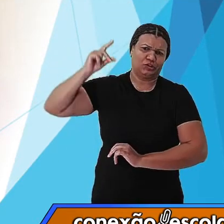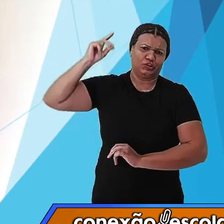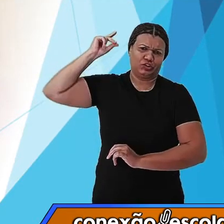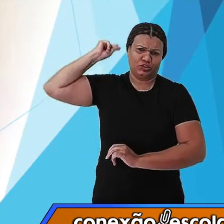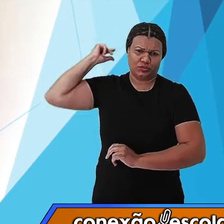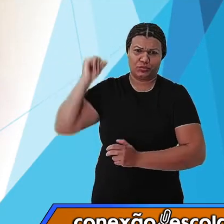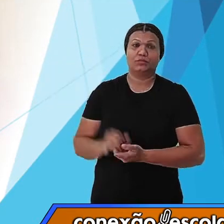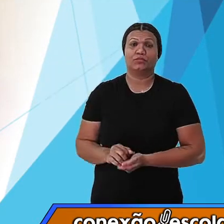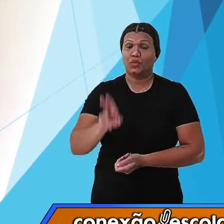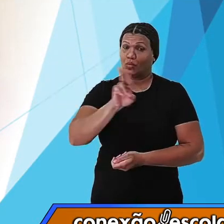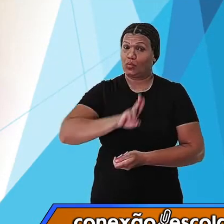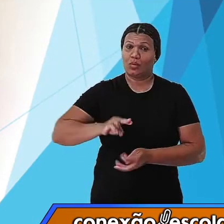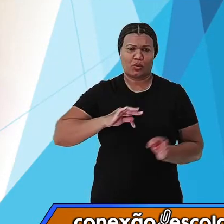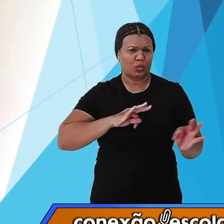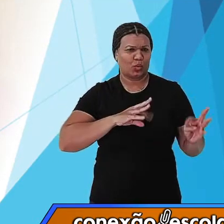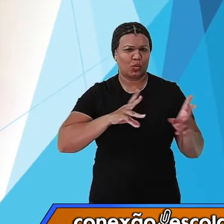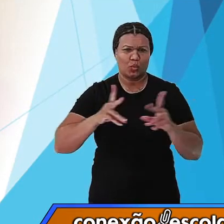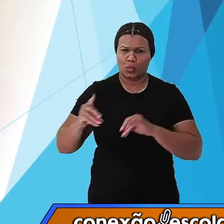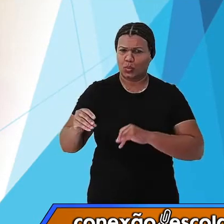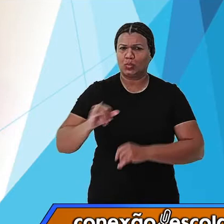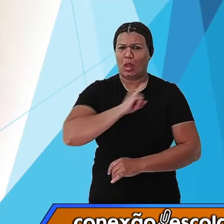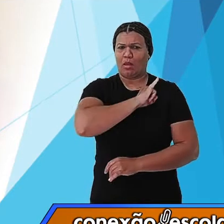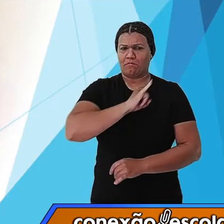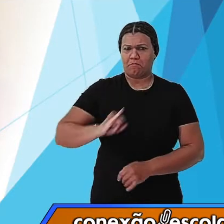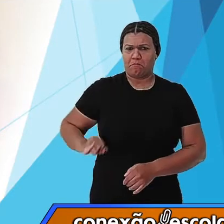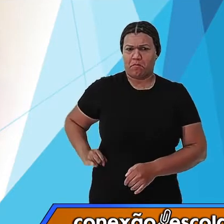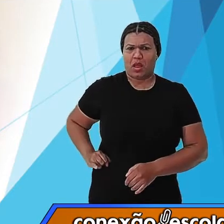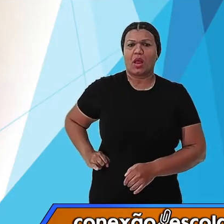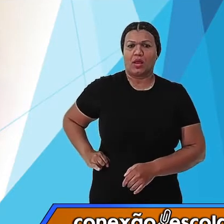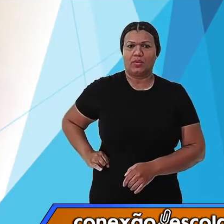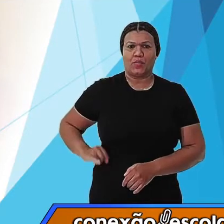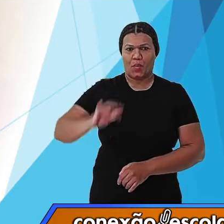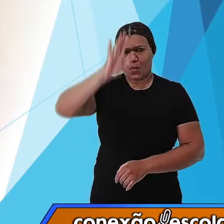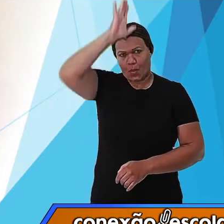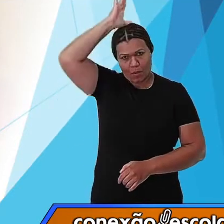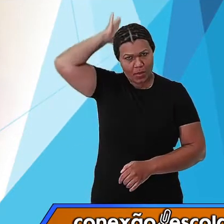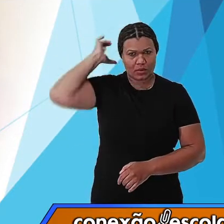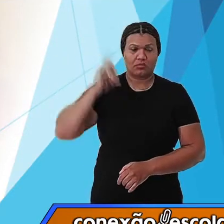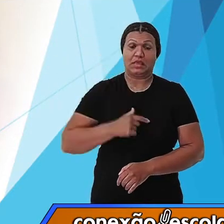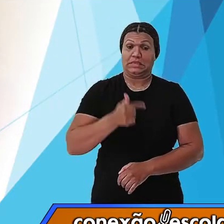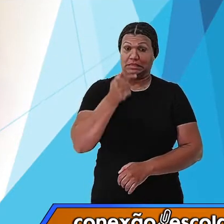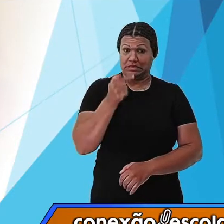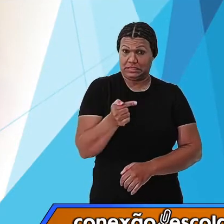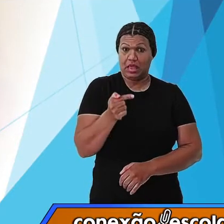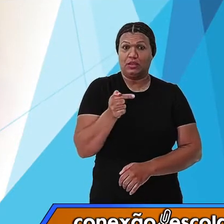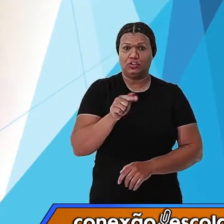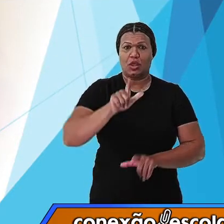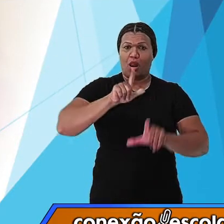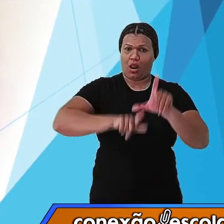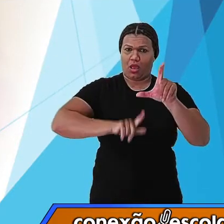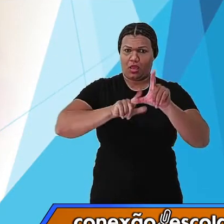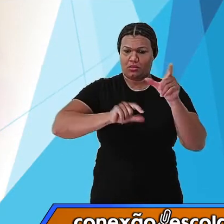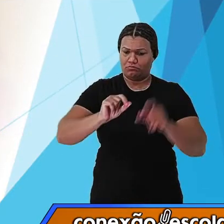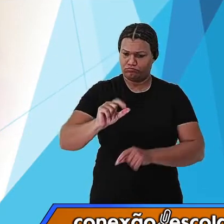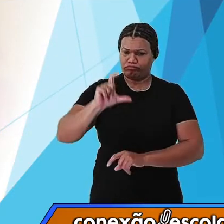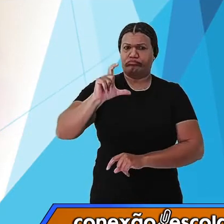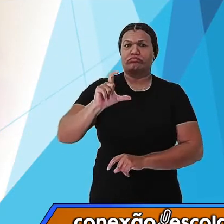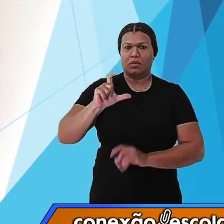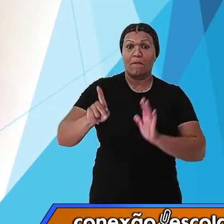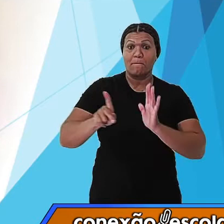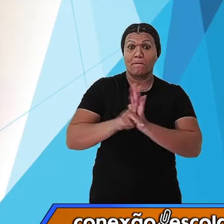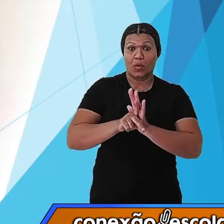utilizado em todo o Império Romano. Ele é composto por 7 letras maiúsculas do alfabeto latino: